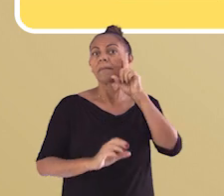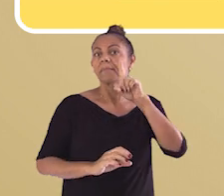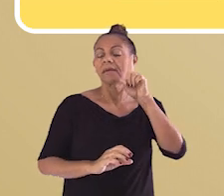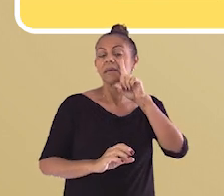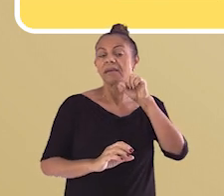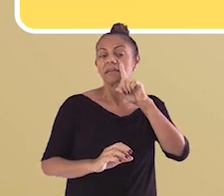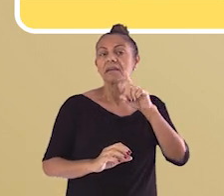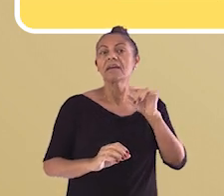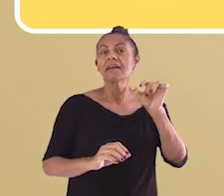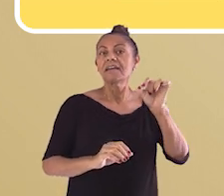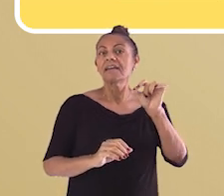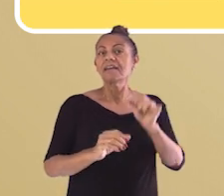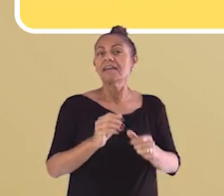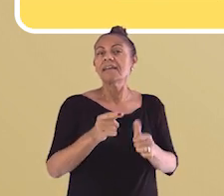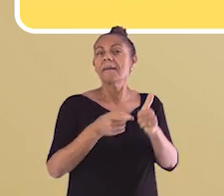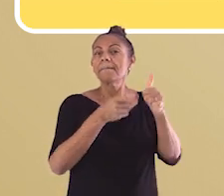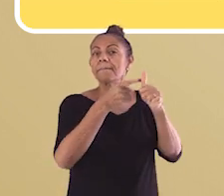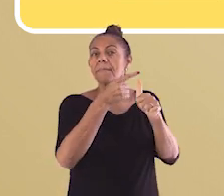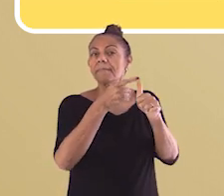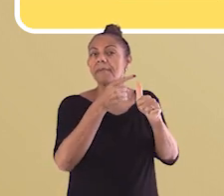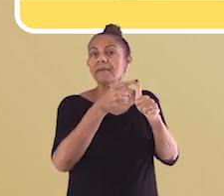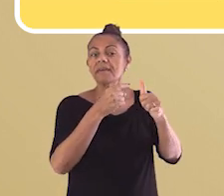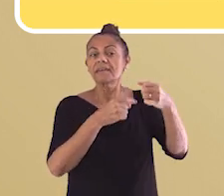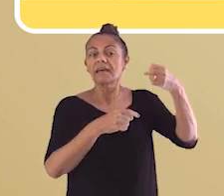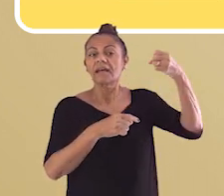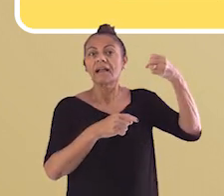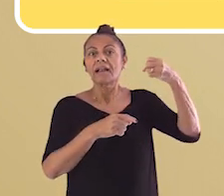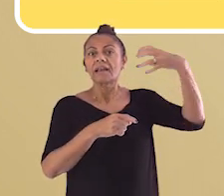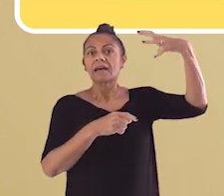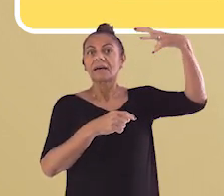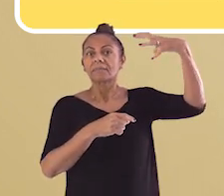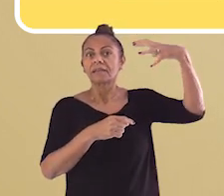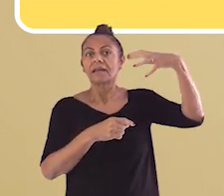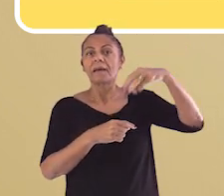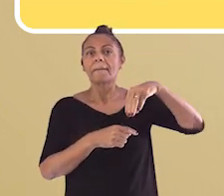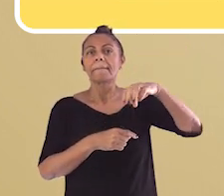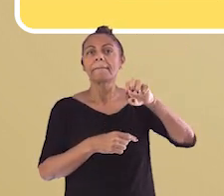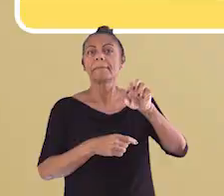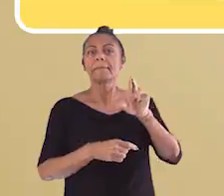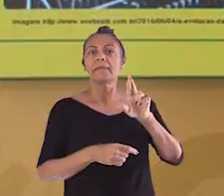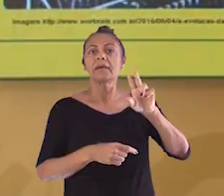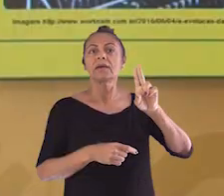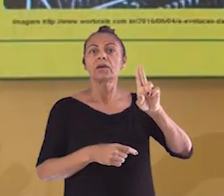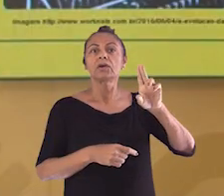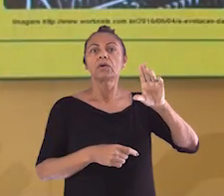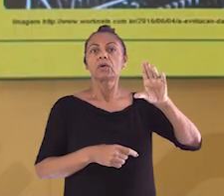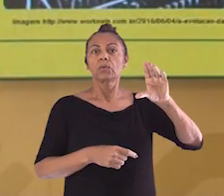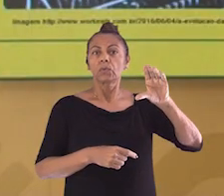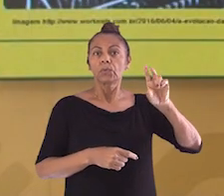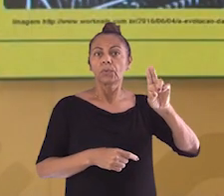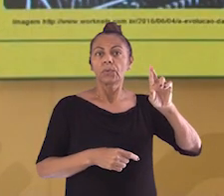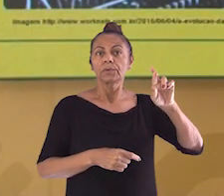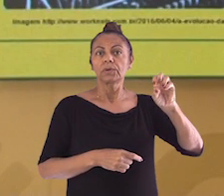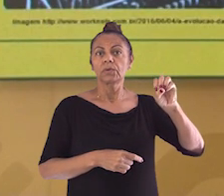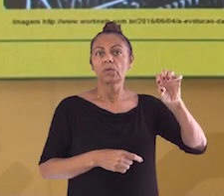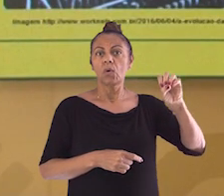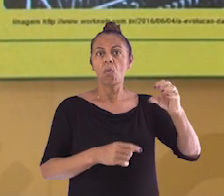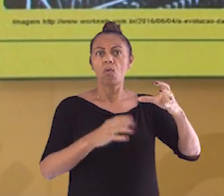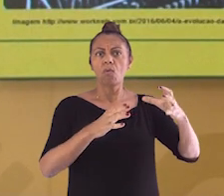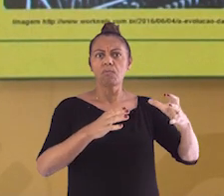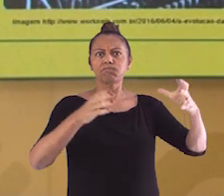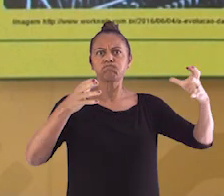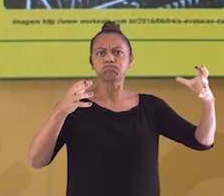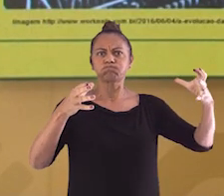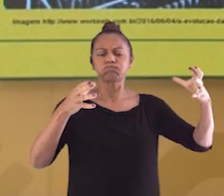a primeira lâmpada de vapor de mercúrio. Olha o tamanho dessa lâmpada! O telégrafo e os